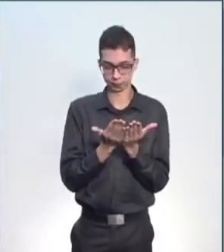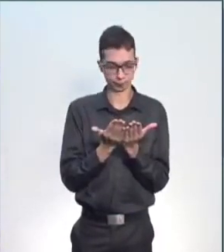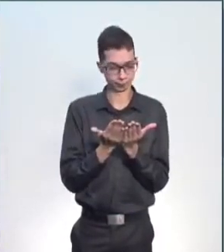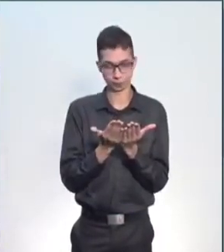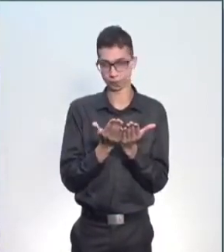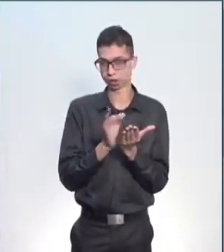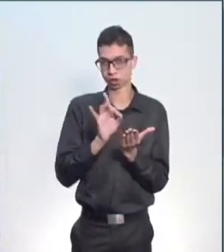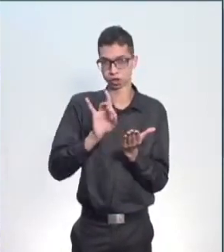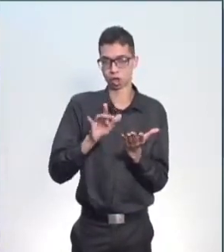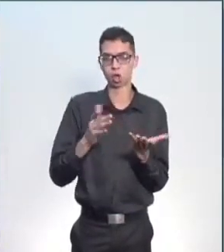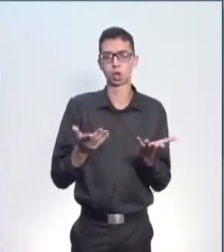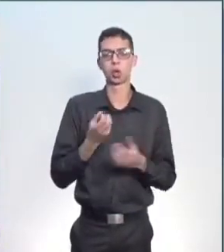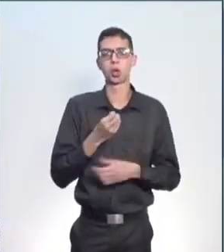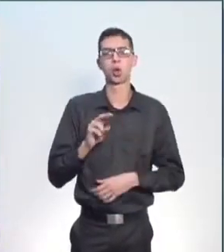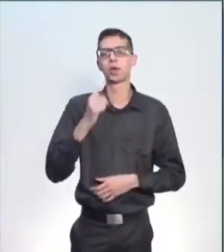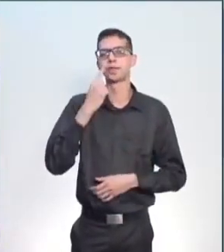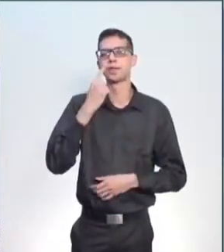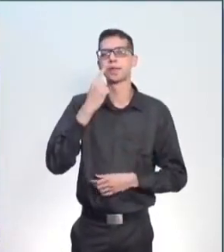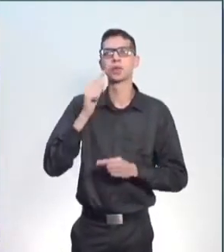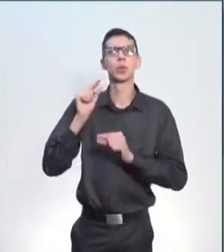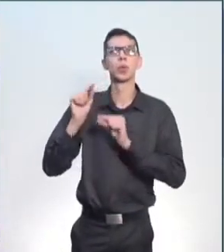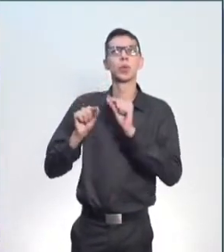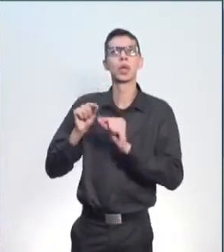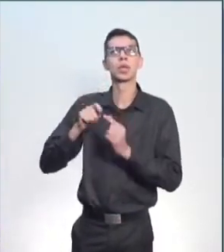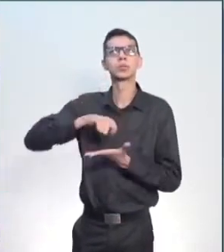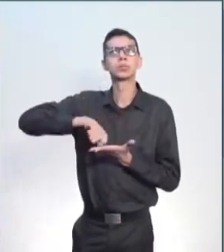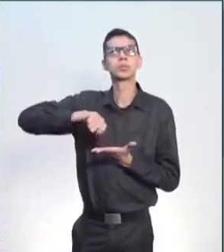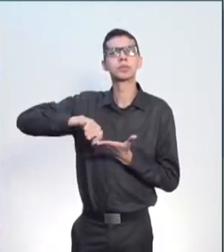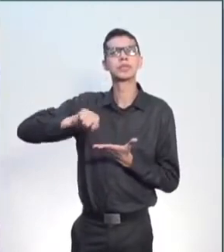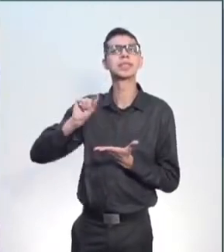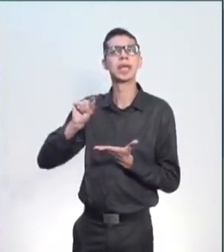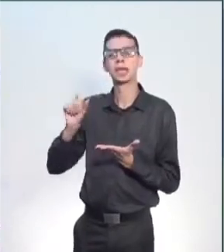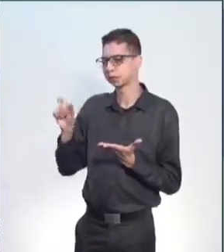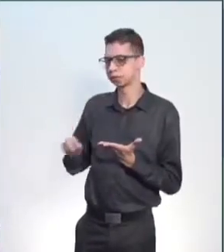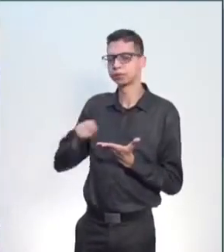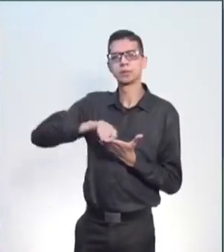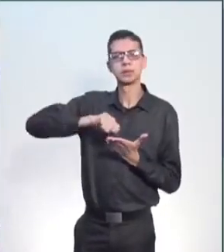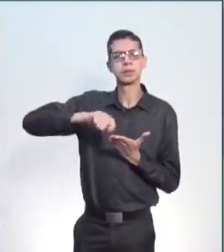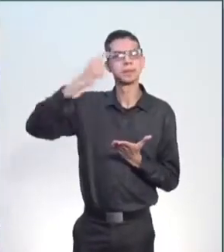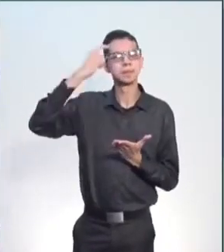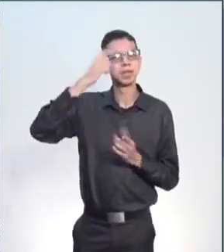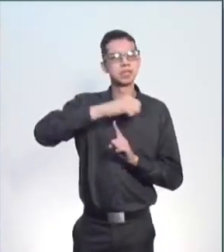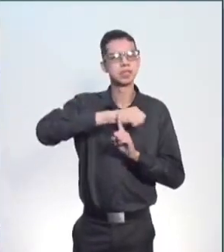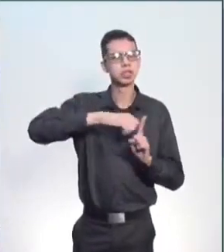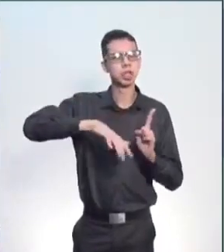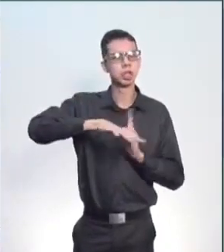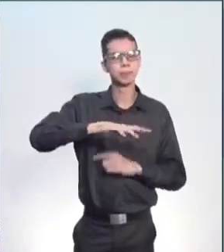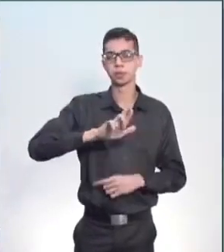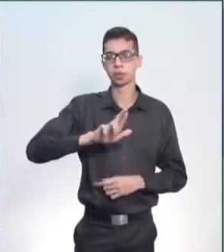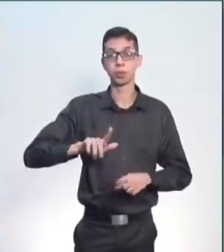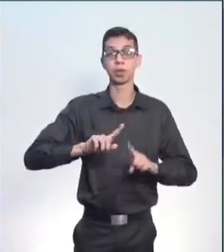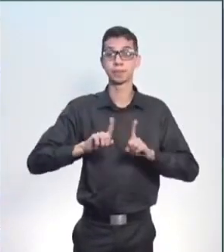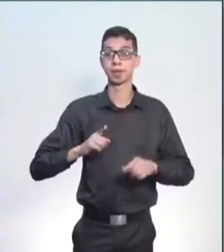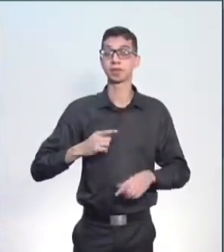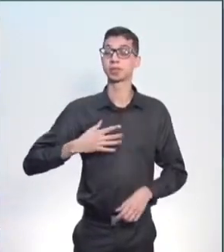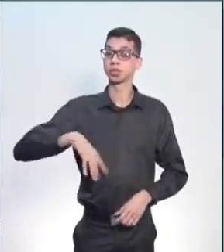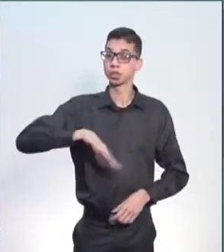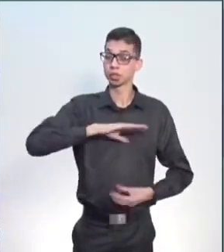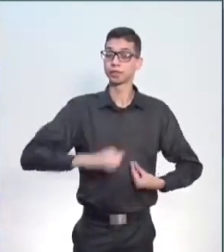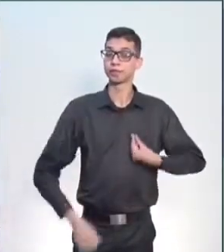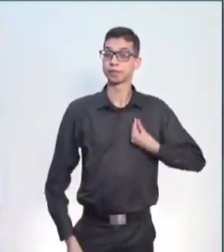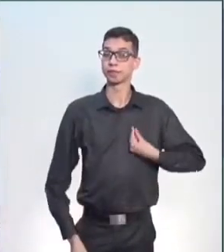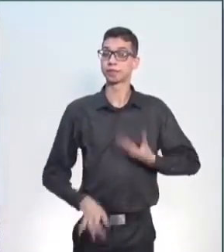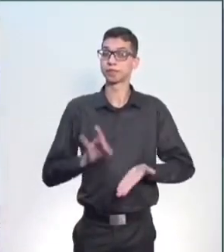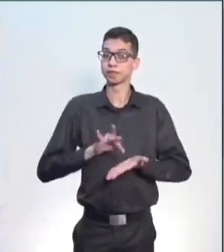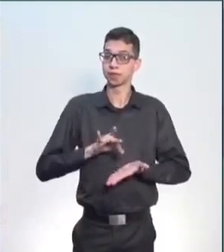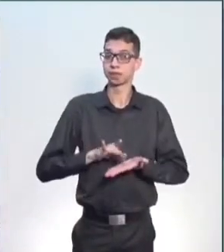buscando o que os autores imaginaram de sociedades utópicas, mas vivendo isso na realidade.